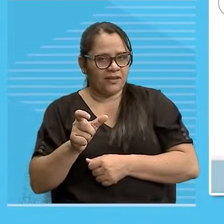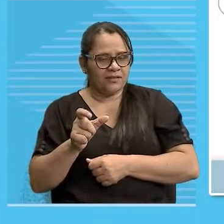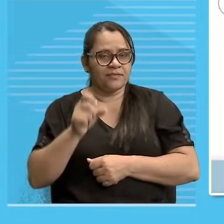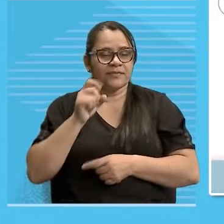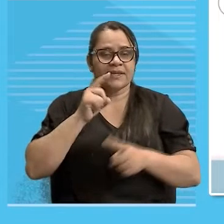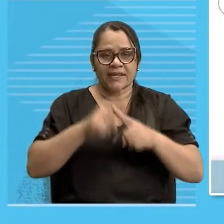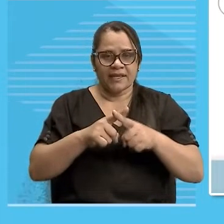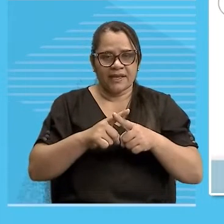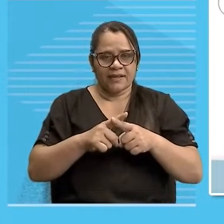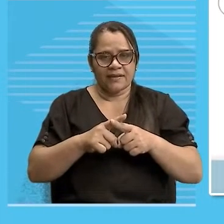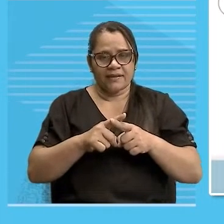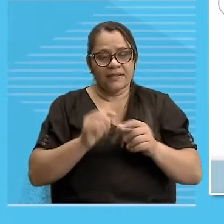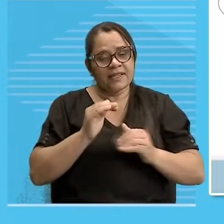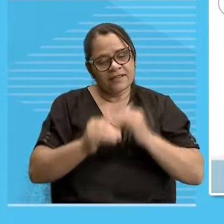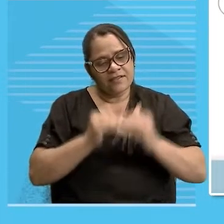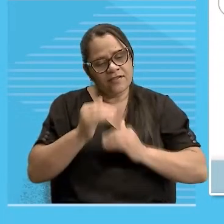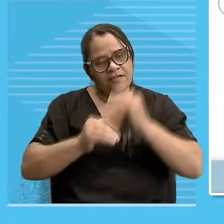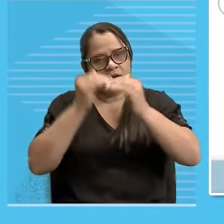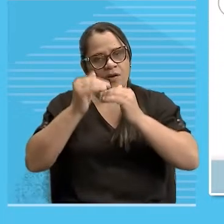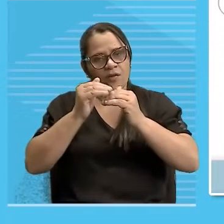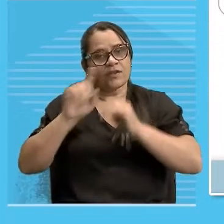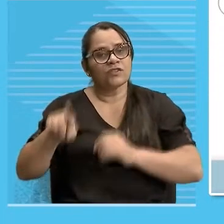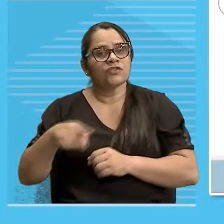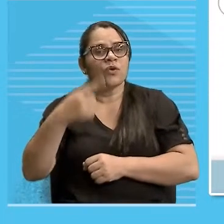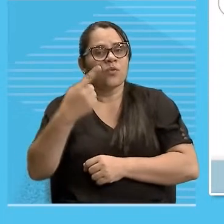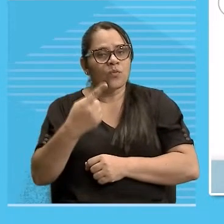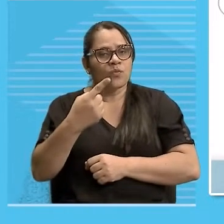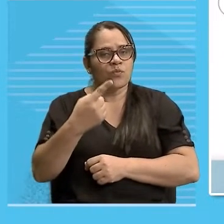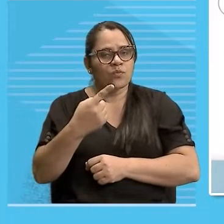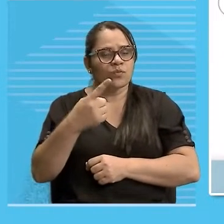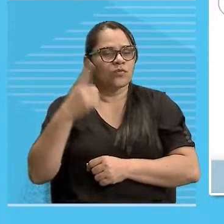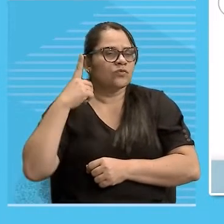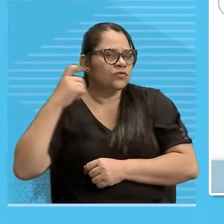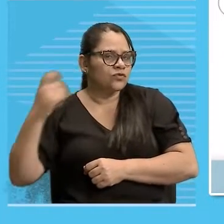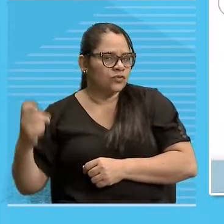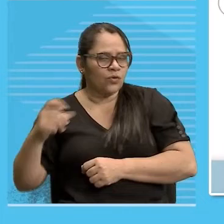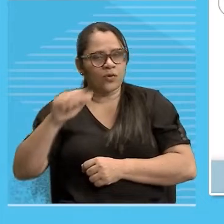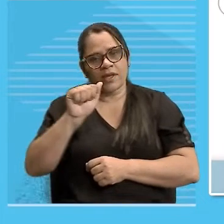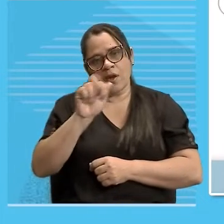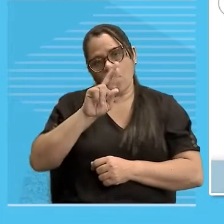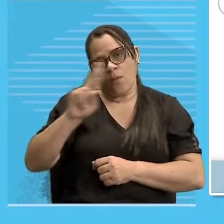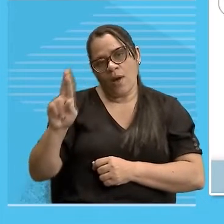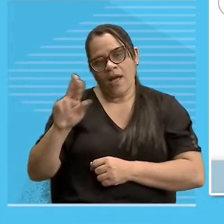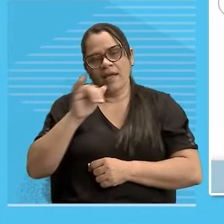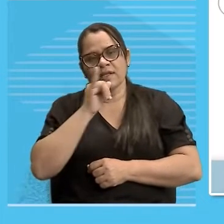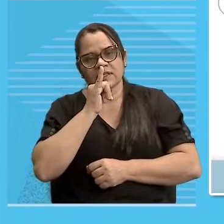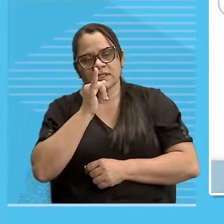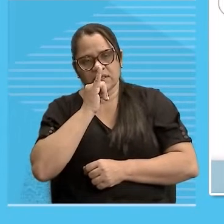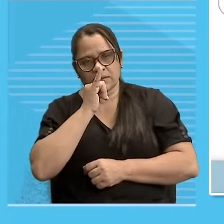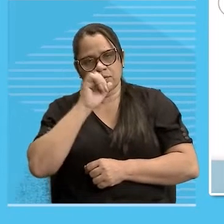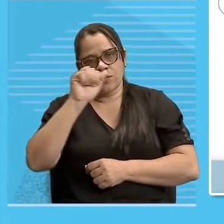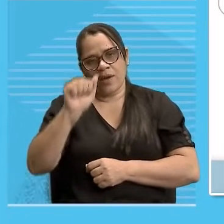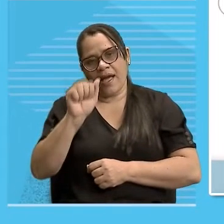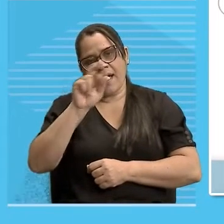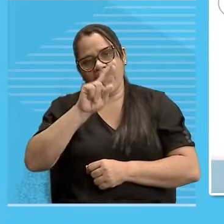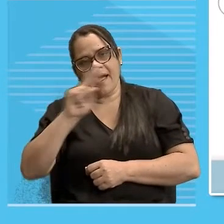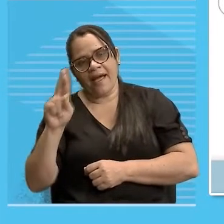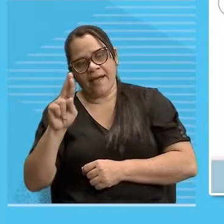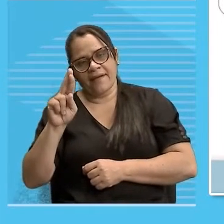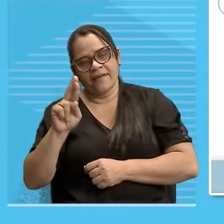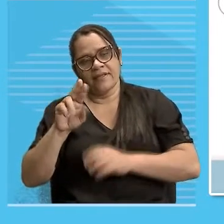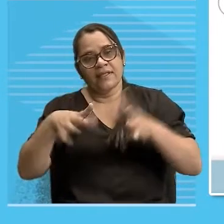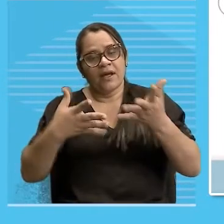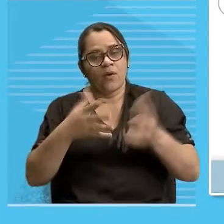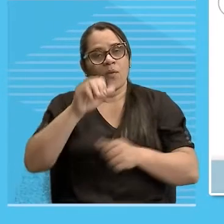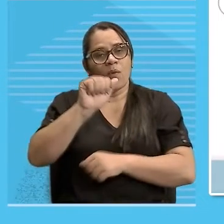vamos dizer assim, desenvolvem em um apenas som. Por exemplo, A é um som só. Mas você escreve com H.